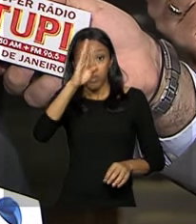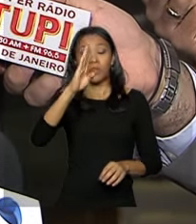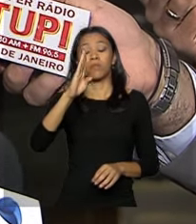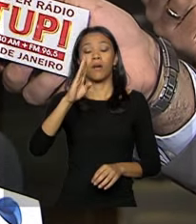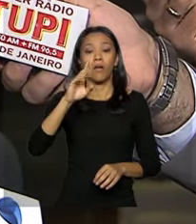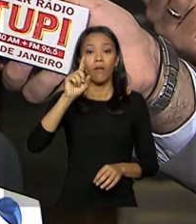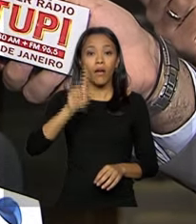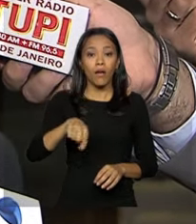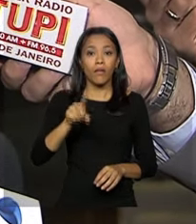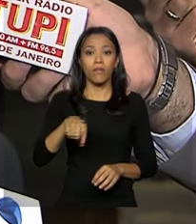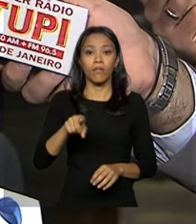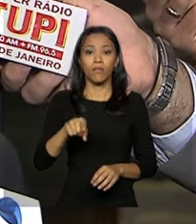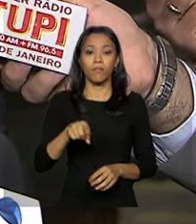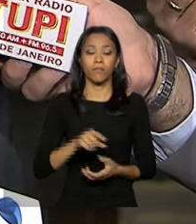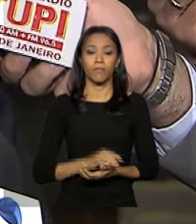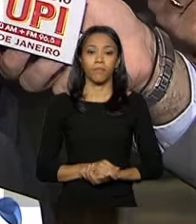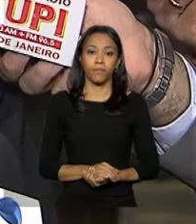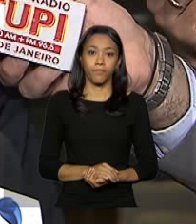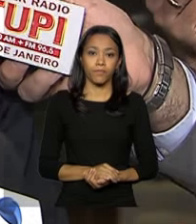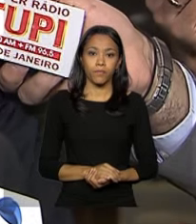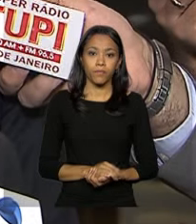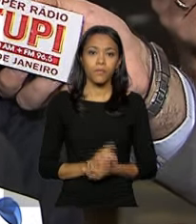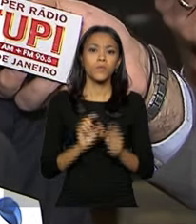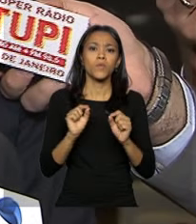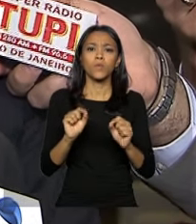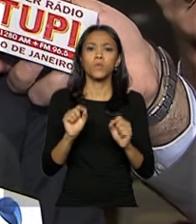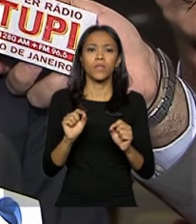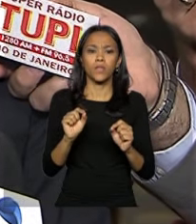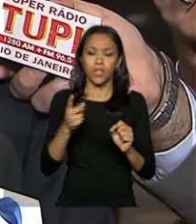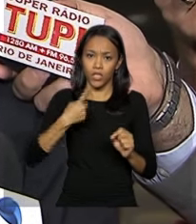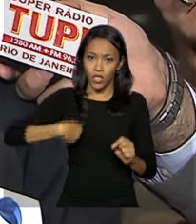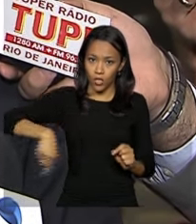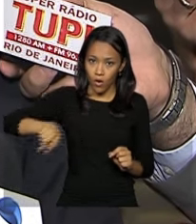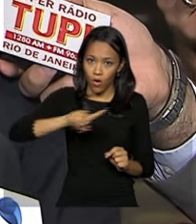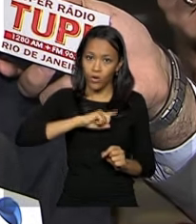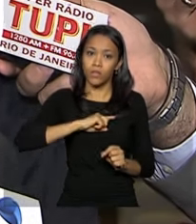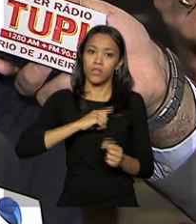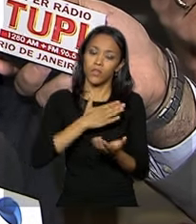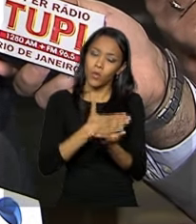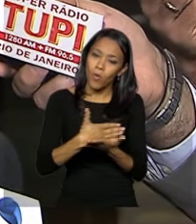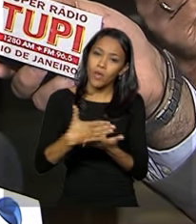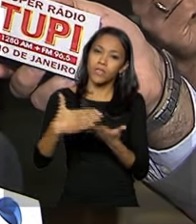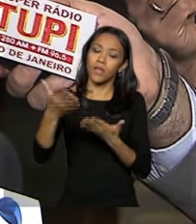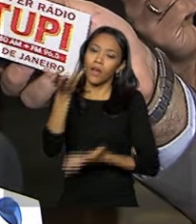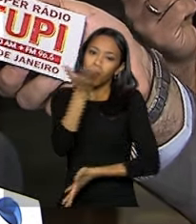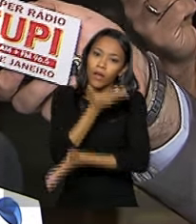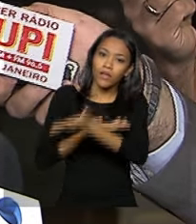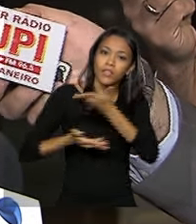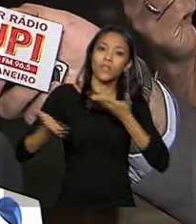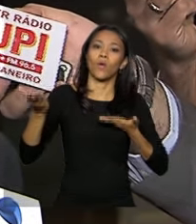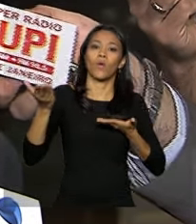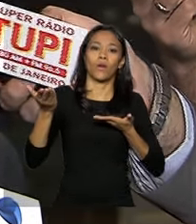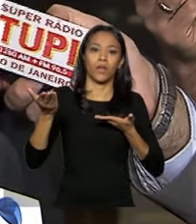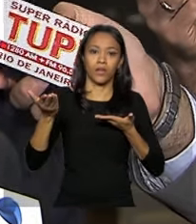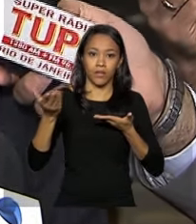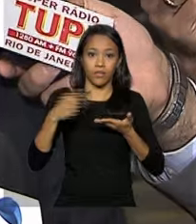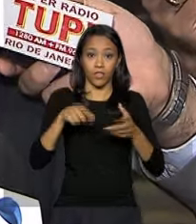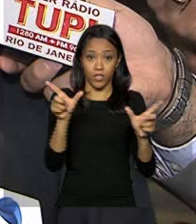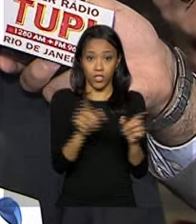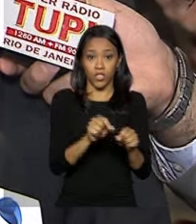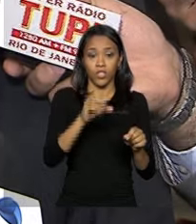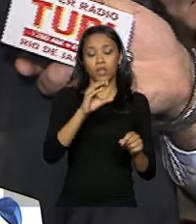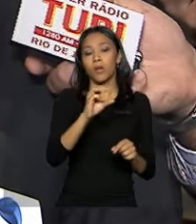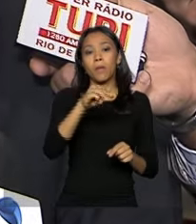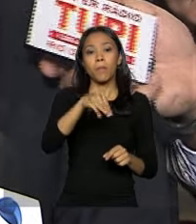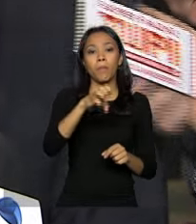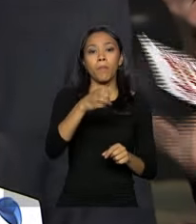exatamente a perspectiva de que venhamos a iniciar a troca de ofertas entre o Mercosul e